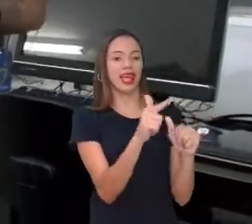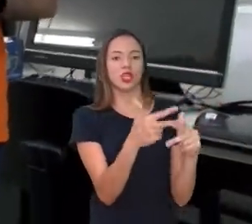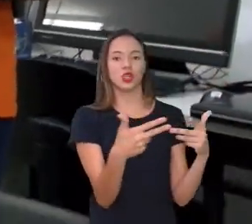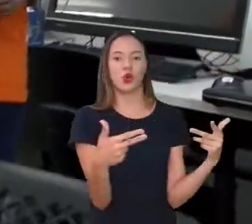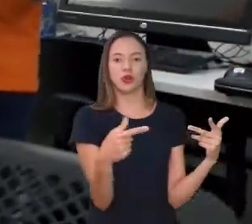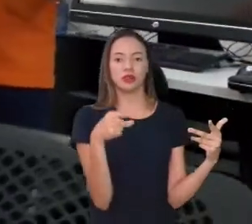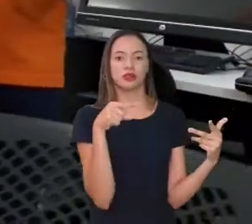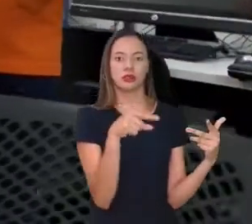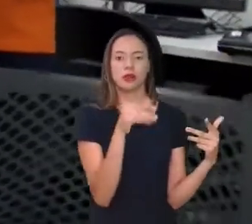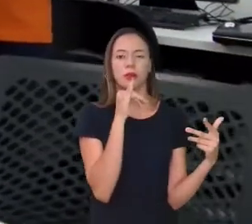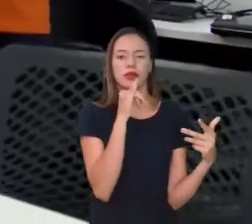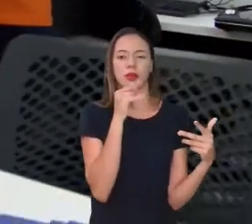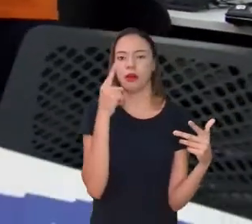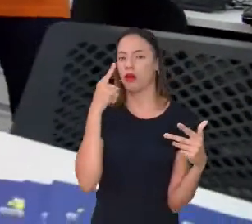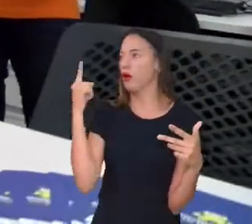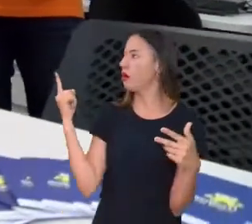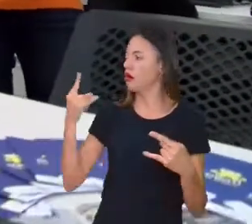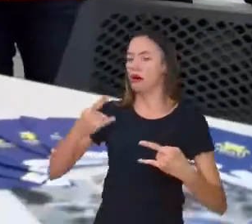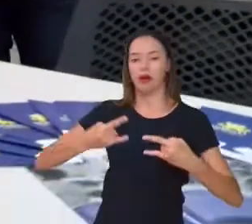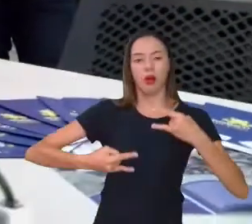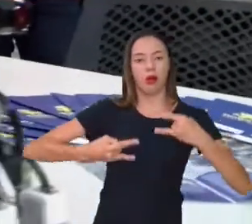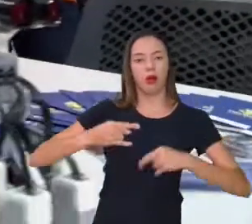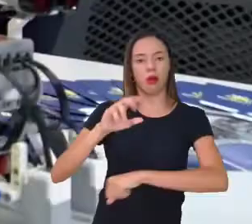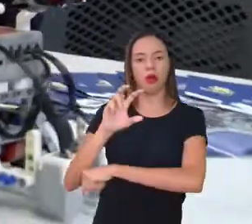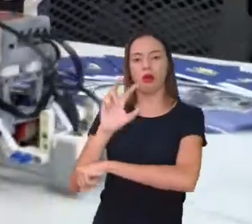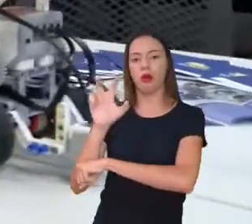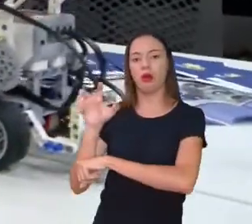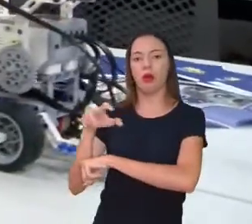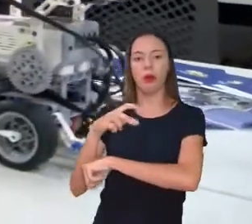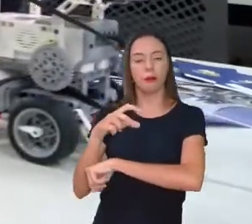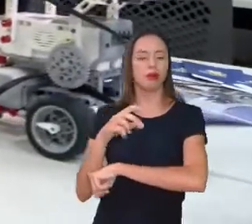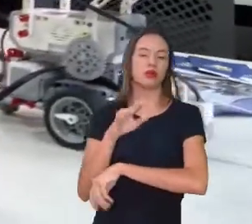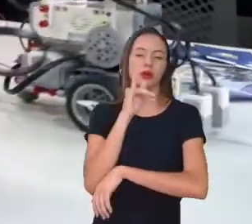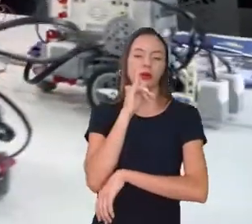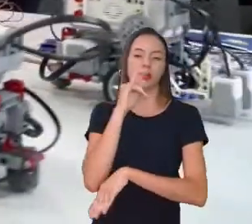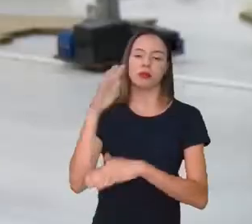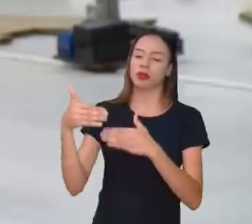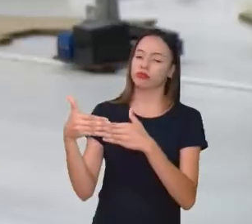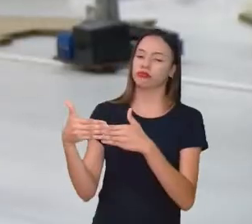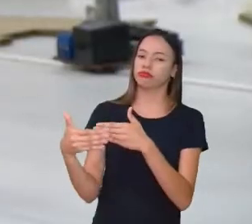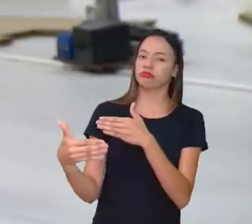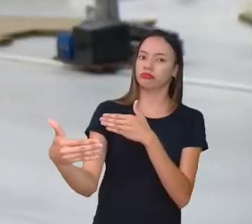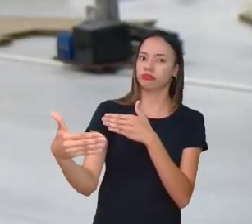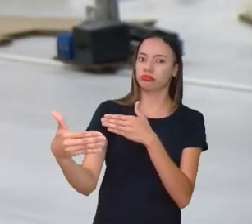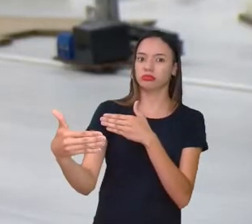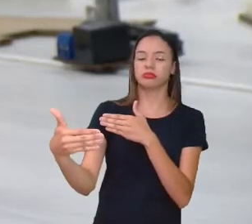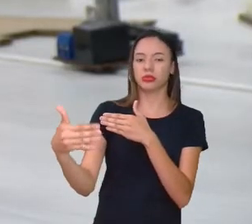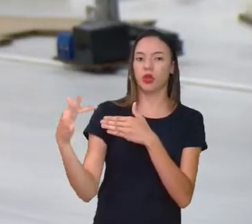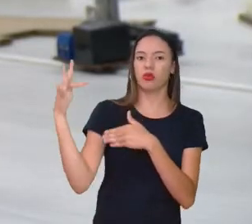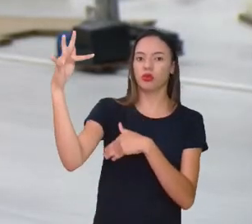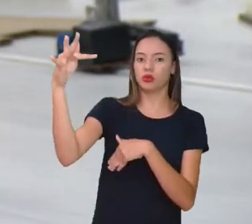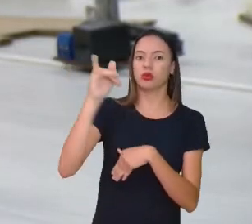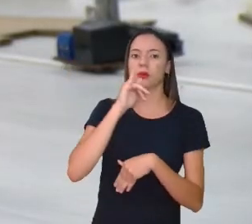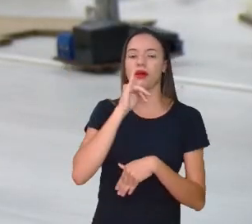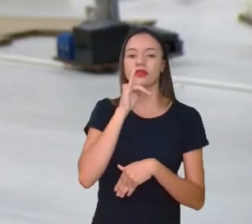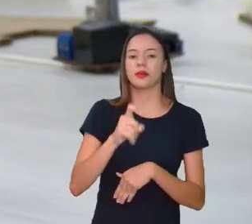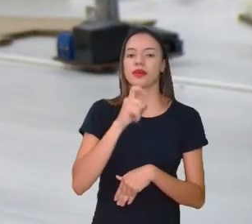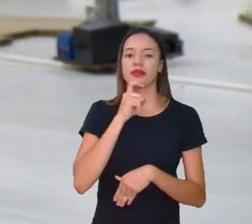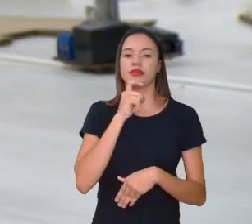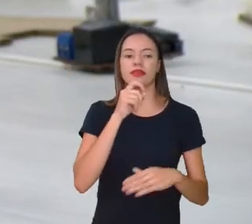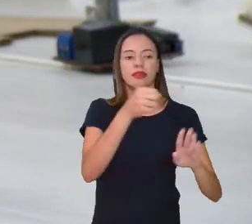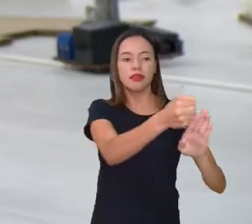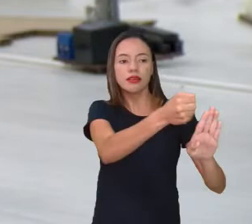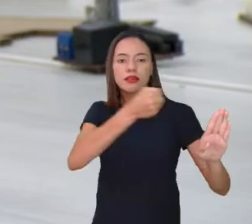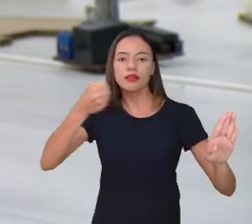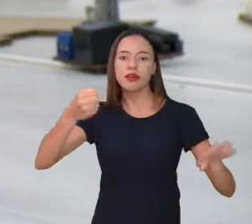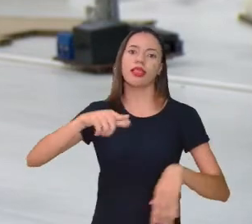a gente está vendo aqui esses robozinhos, a gente vai ver, por exemplo, daqui a um tempo muito próximo, que a nossa geladeira ela vai ter um monte de